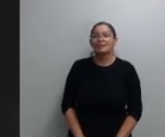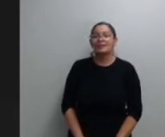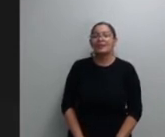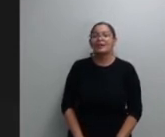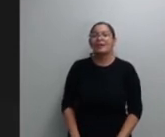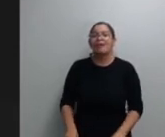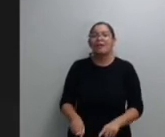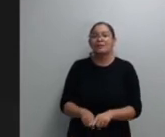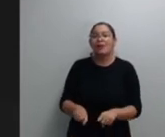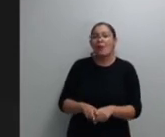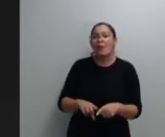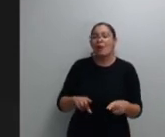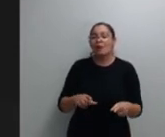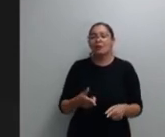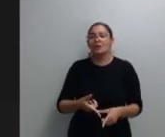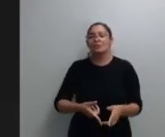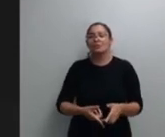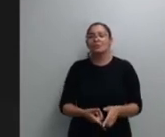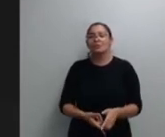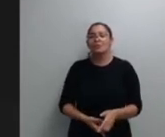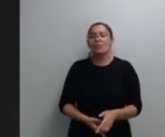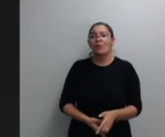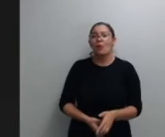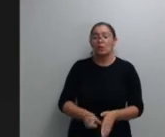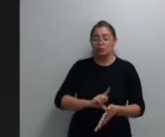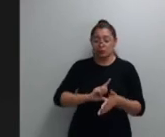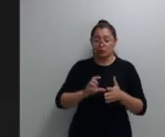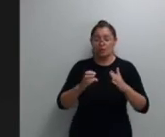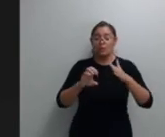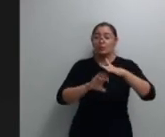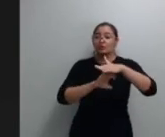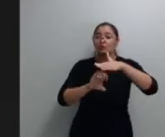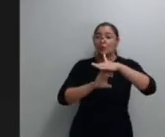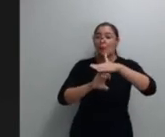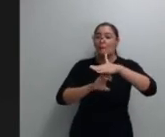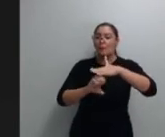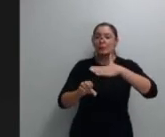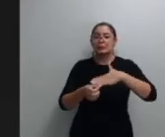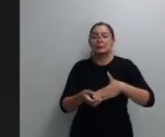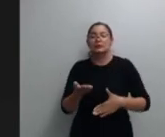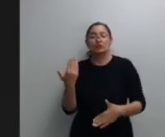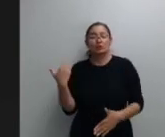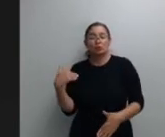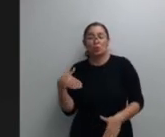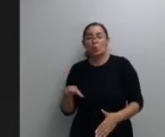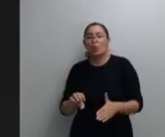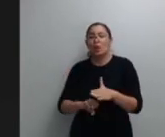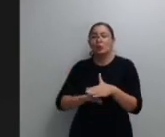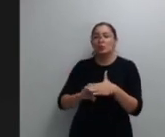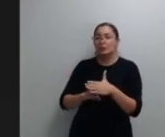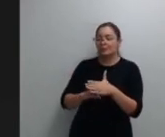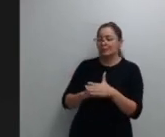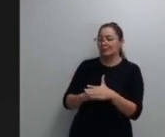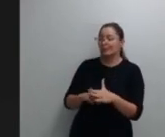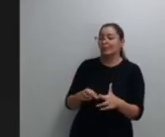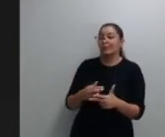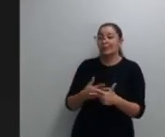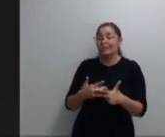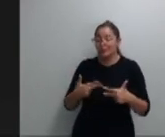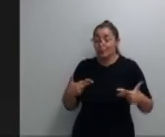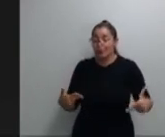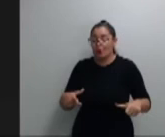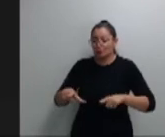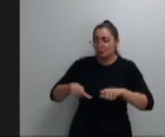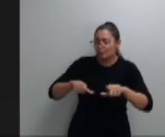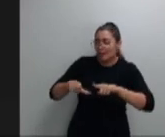antigos concorrentes a dinamicidade e ubiquidade dos negócios atuais faz